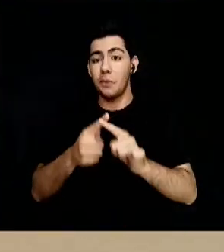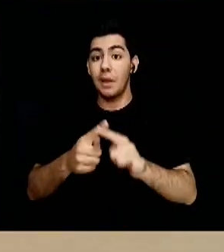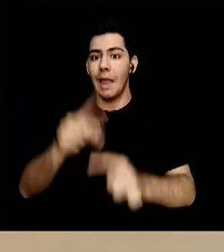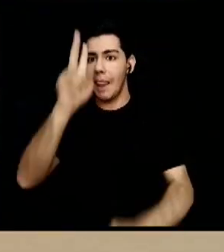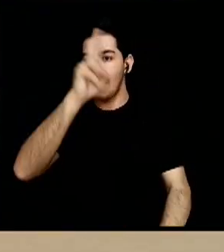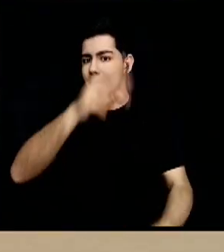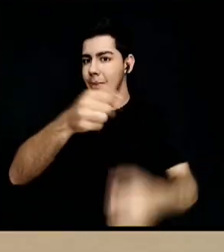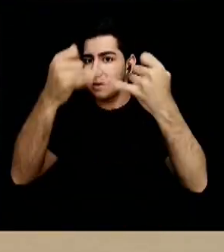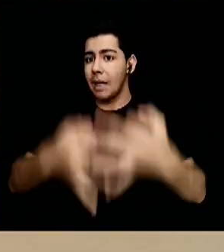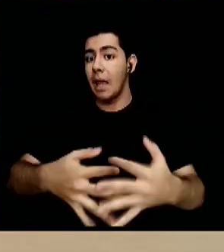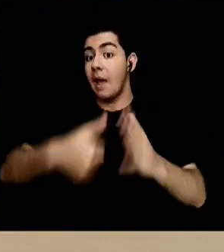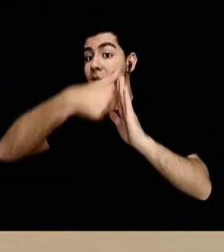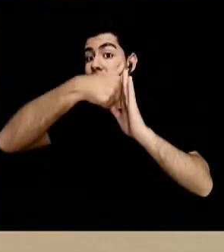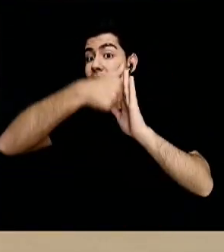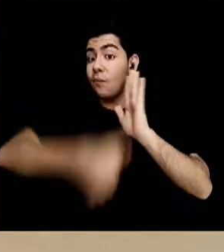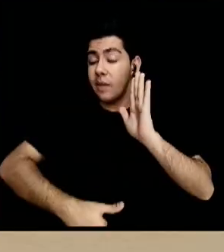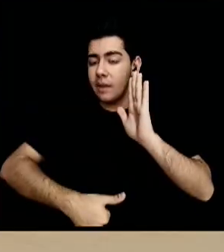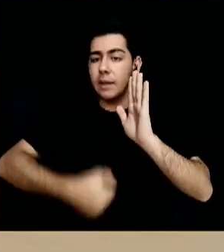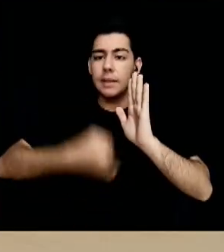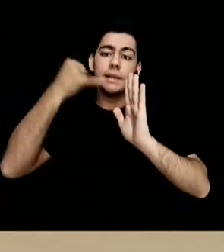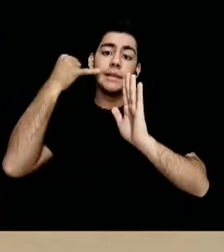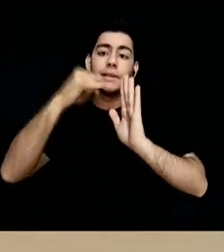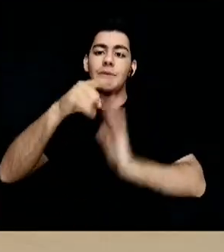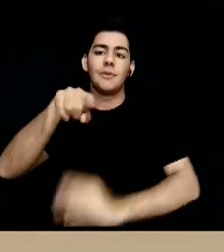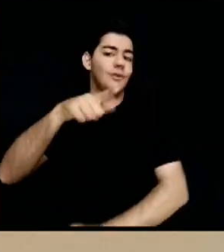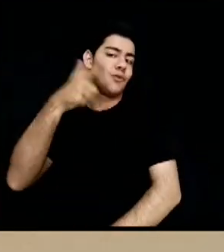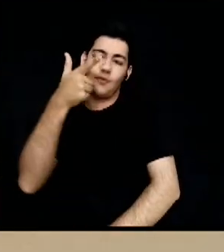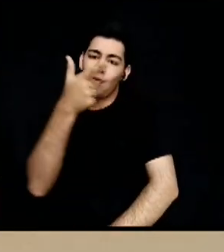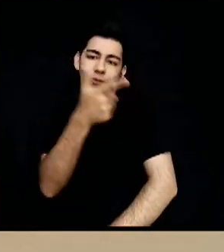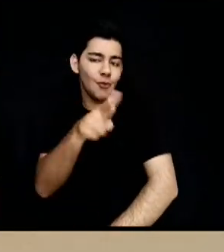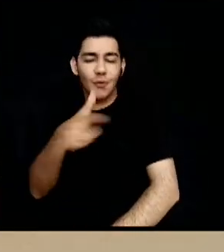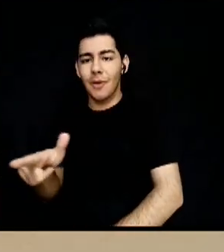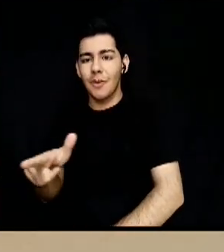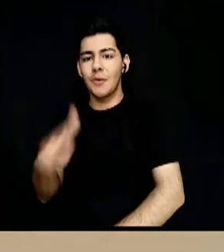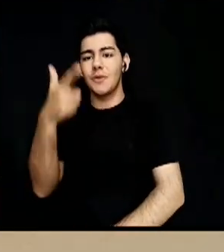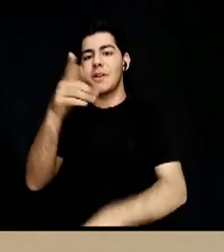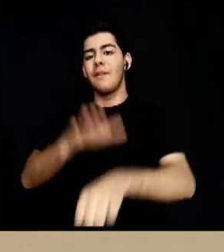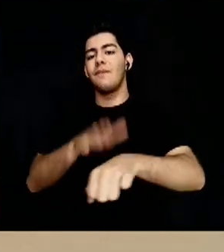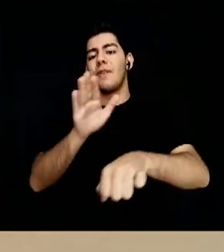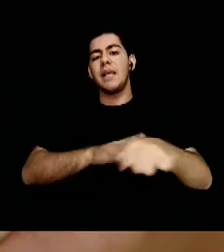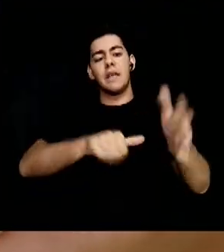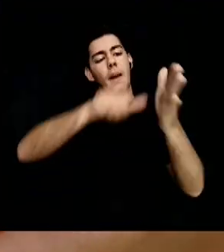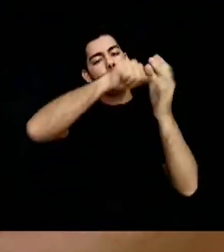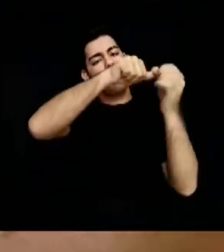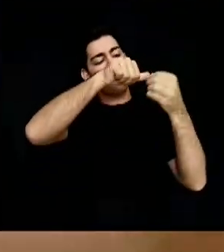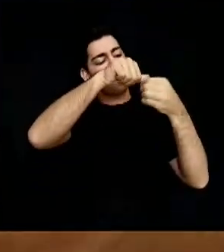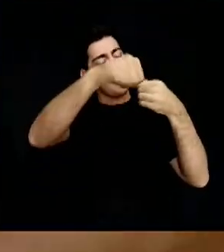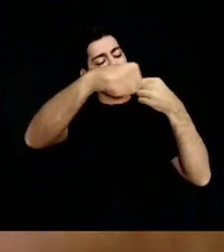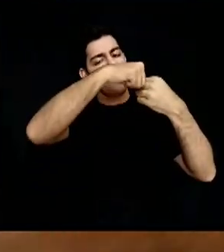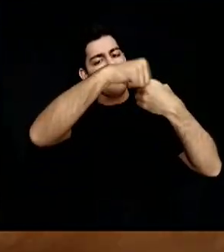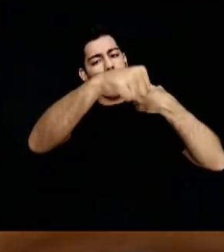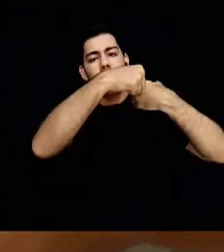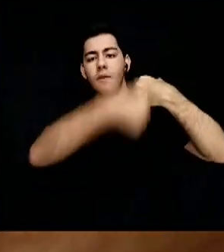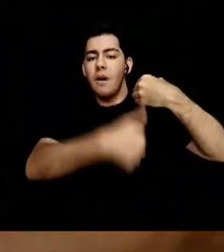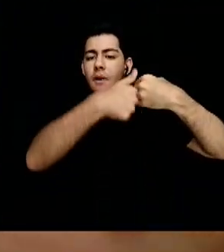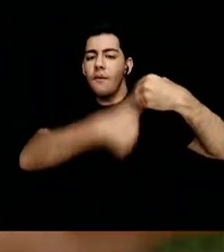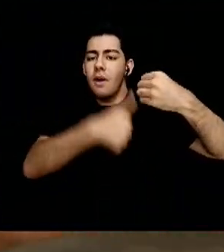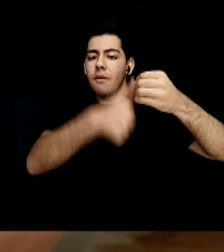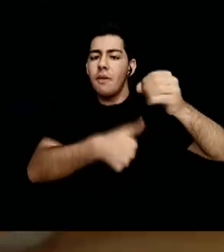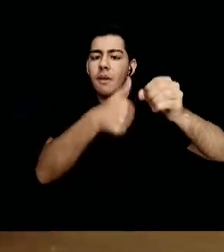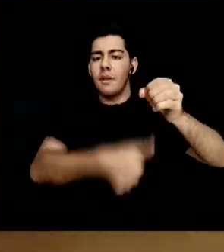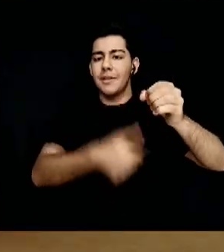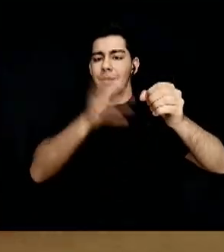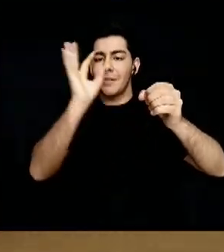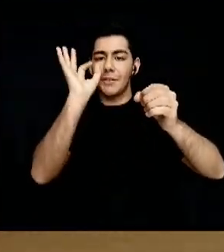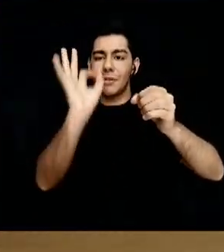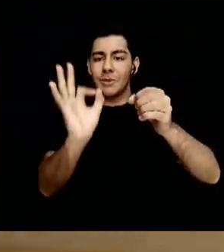não tivesse já essas marcações, a pessoa poderia fazer com a fita. Poderia fazer com a fita, com Legal. certeza. Aí dá para criar,